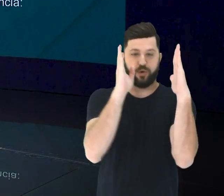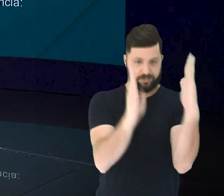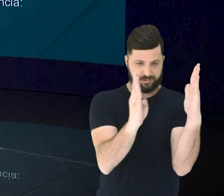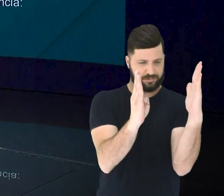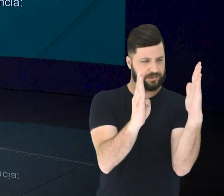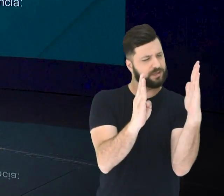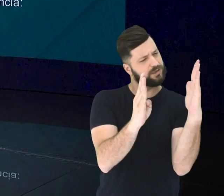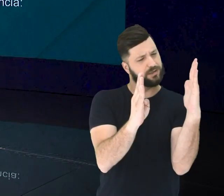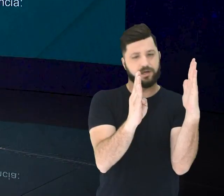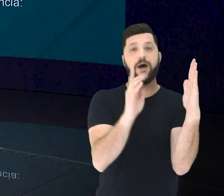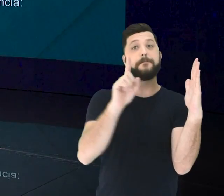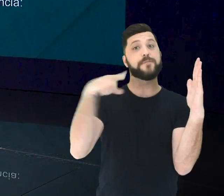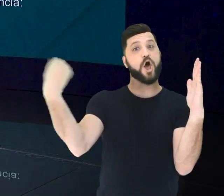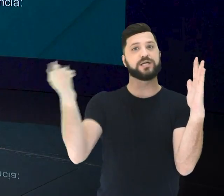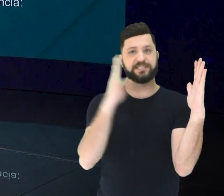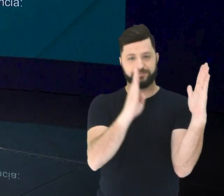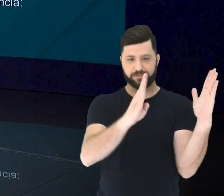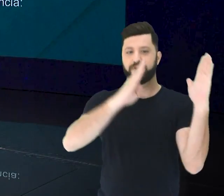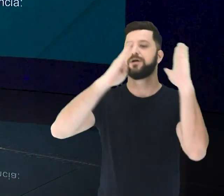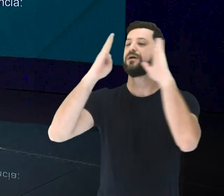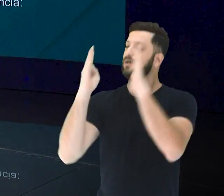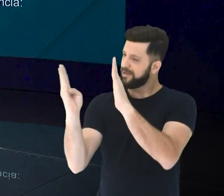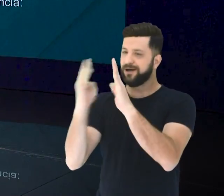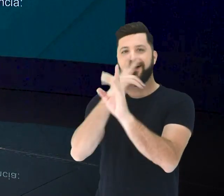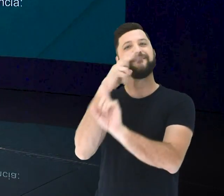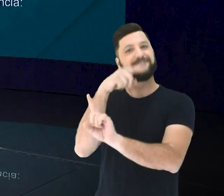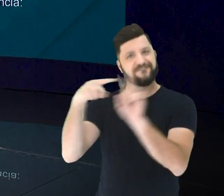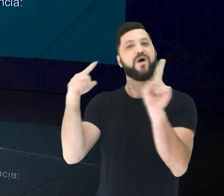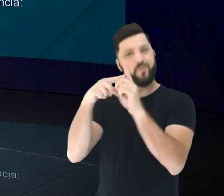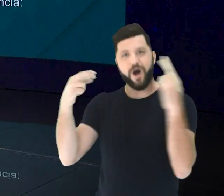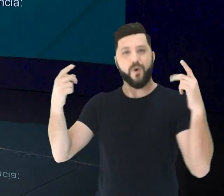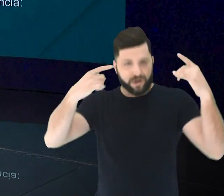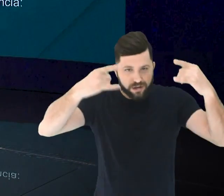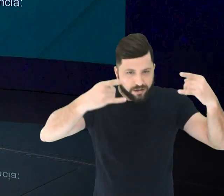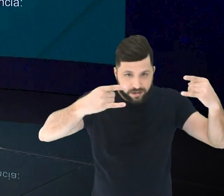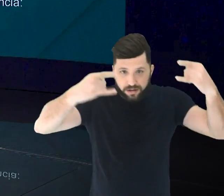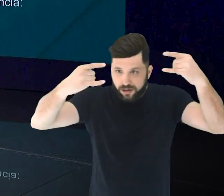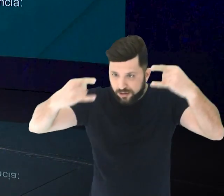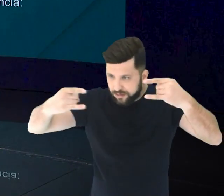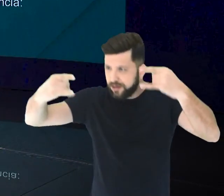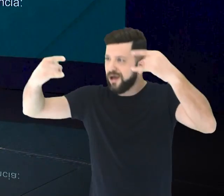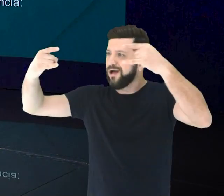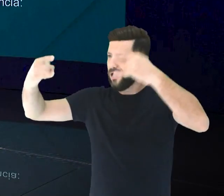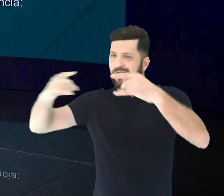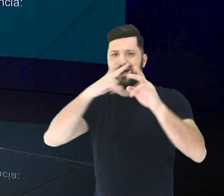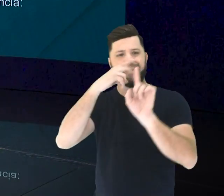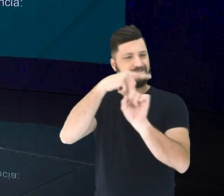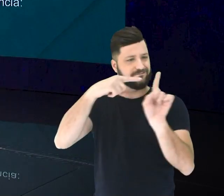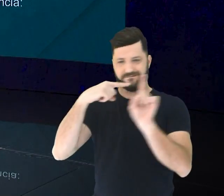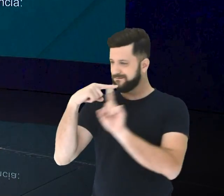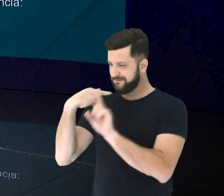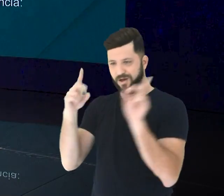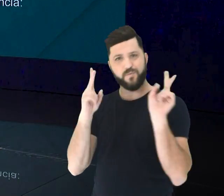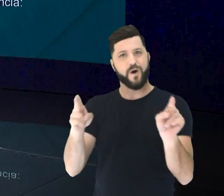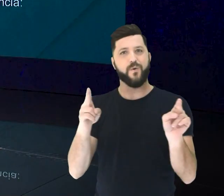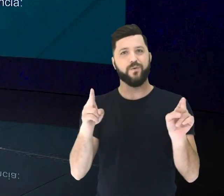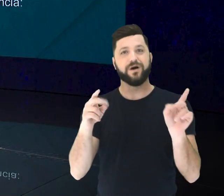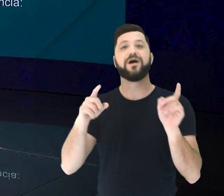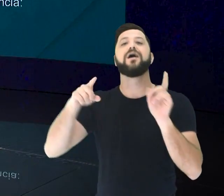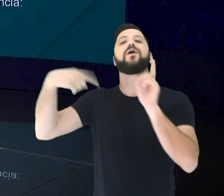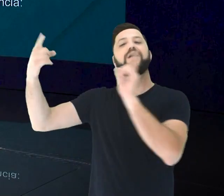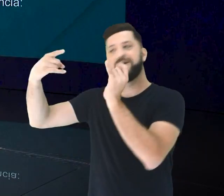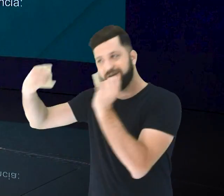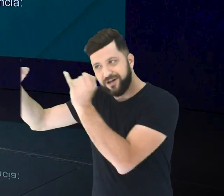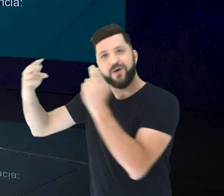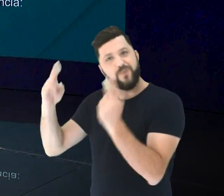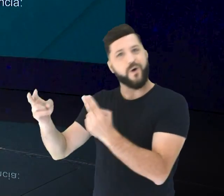que possuem um comportamento típico escrever o quê e mercados de tendência a uma tendência acontecer pernas